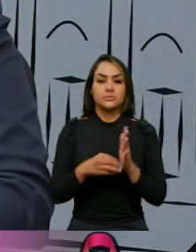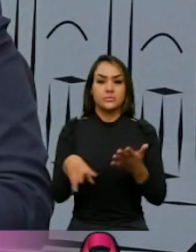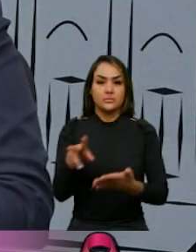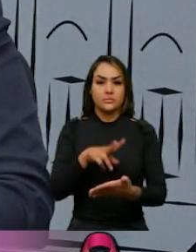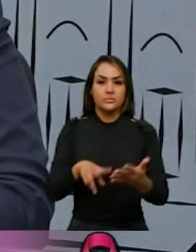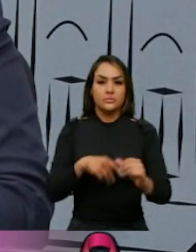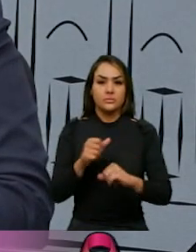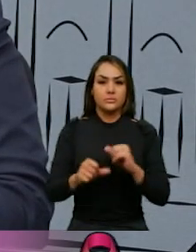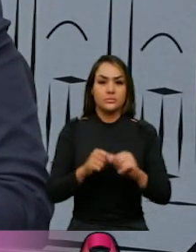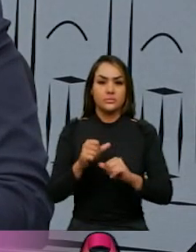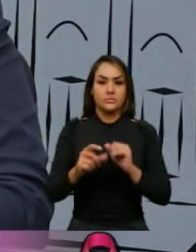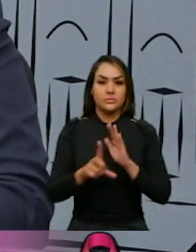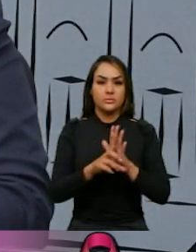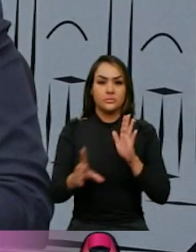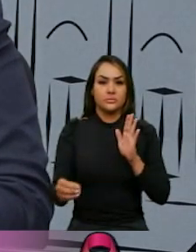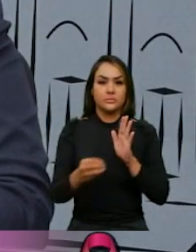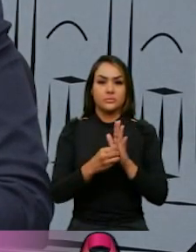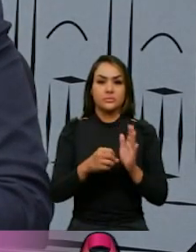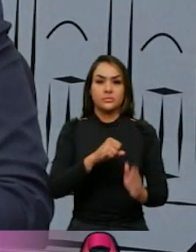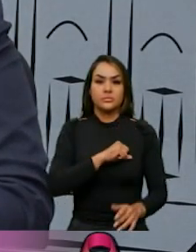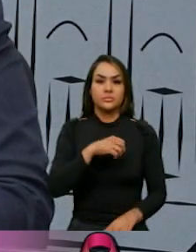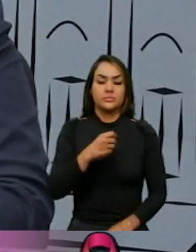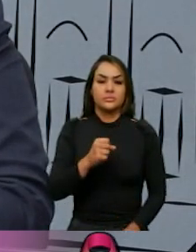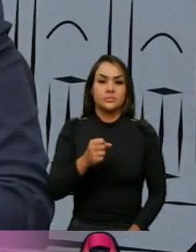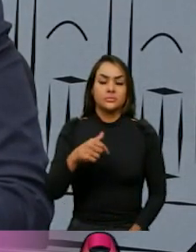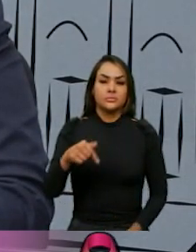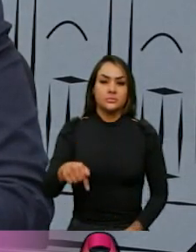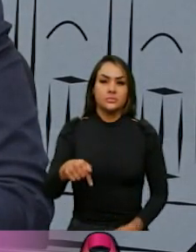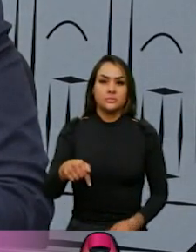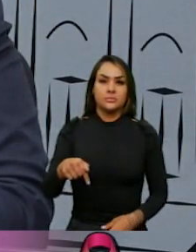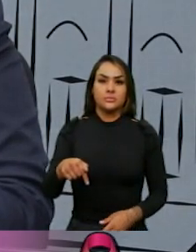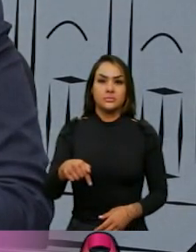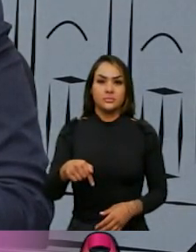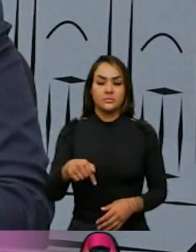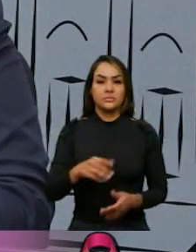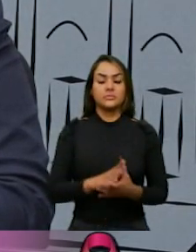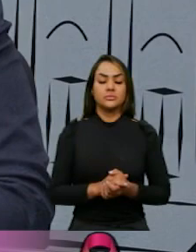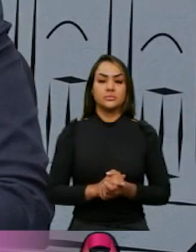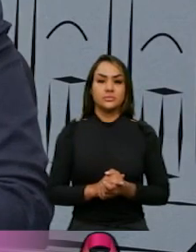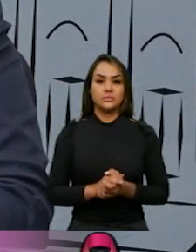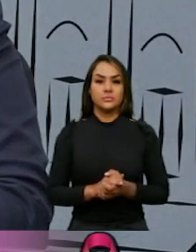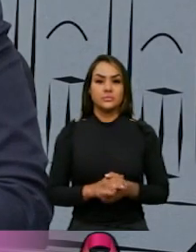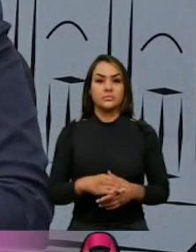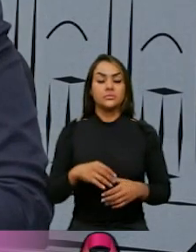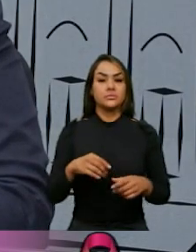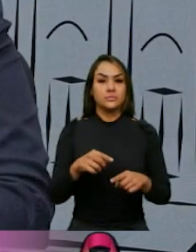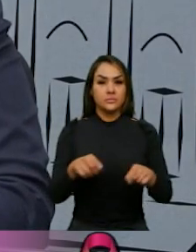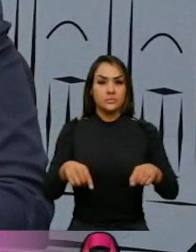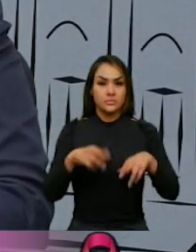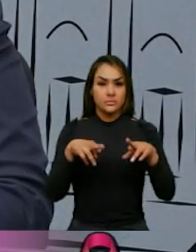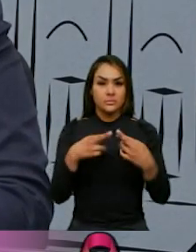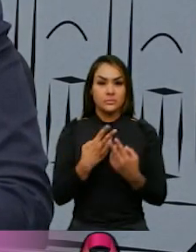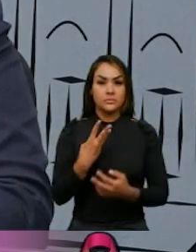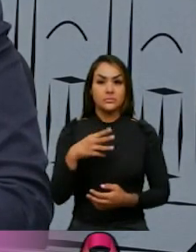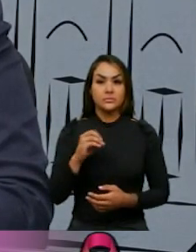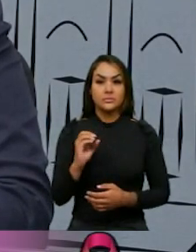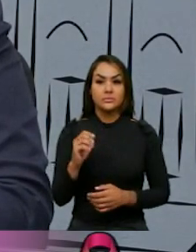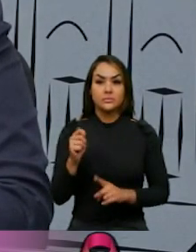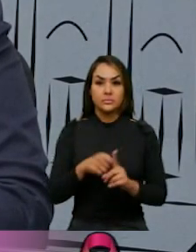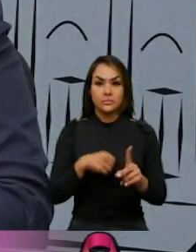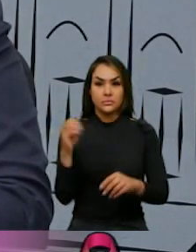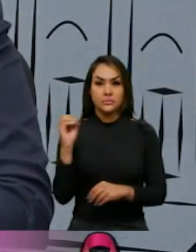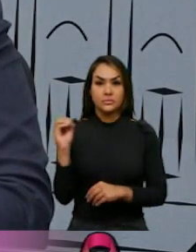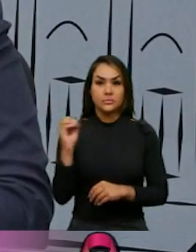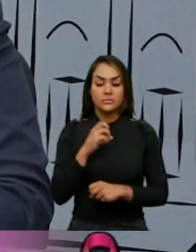leia-se: Lei complementar número 87, de 19 de janeiro de 2001. Sala das sessões, 30 de outubro